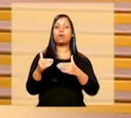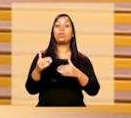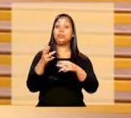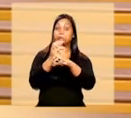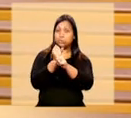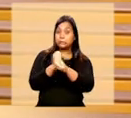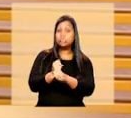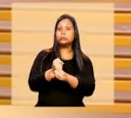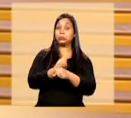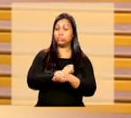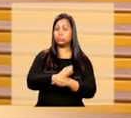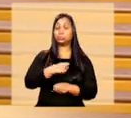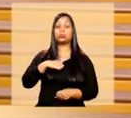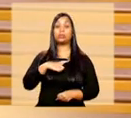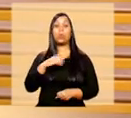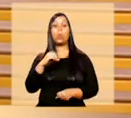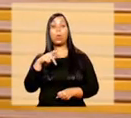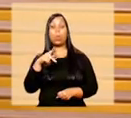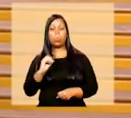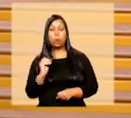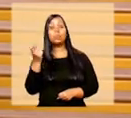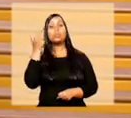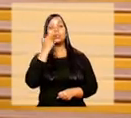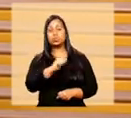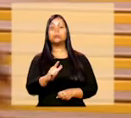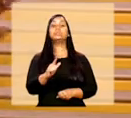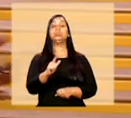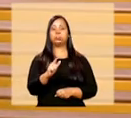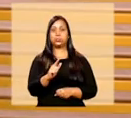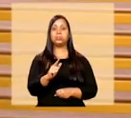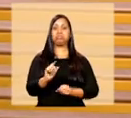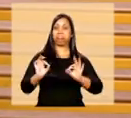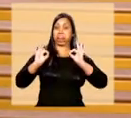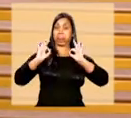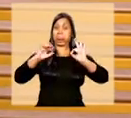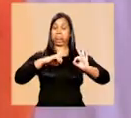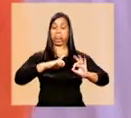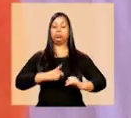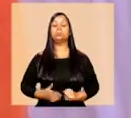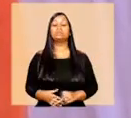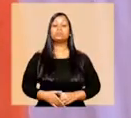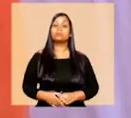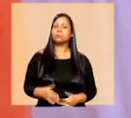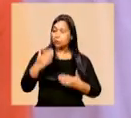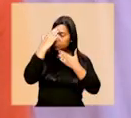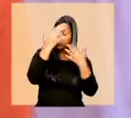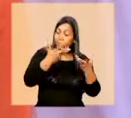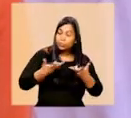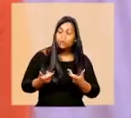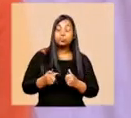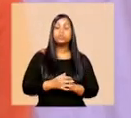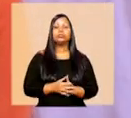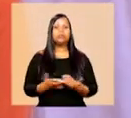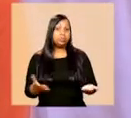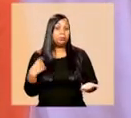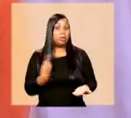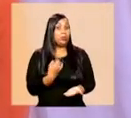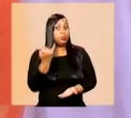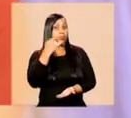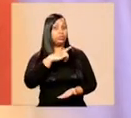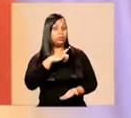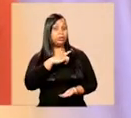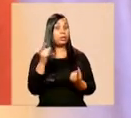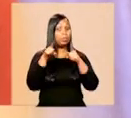esses números, né? Como é que é o trabalho da OPO para conseguir chegar a esse nível de excelência? Obrigada pelo convite e para nós é